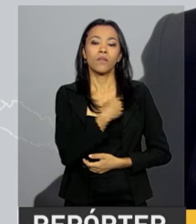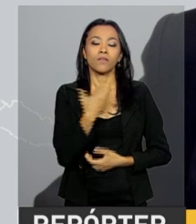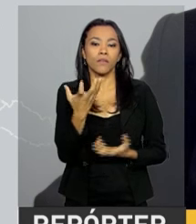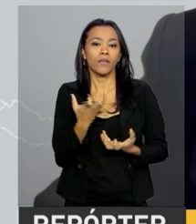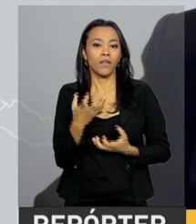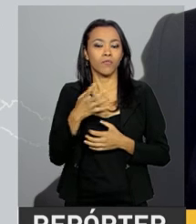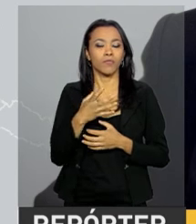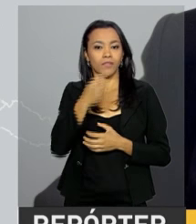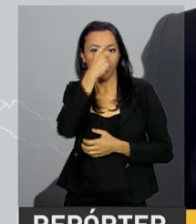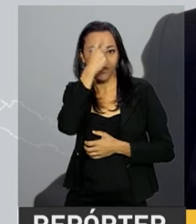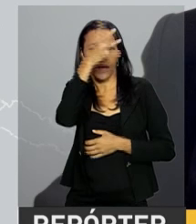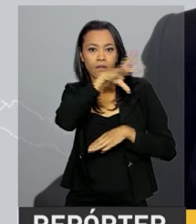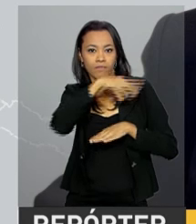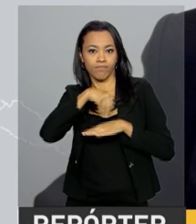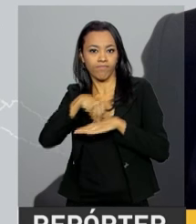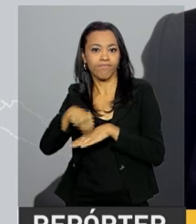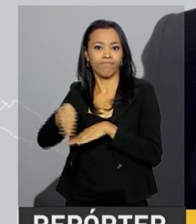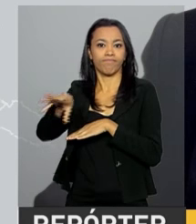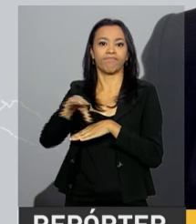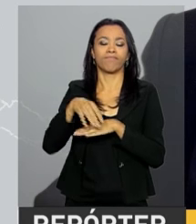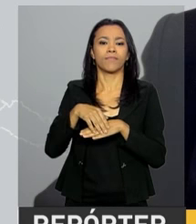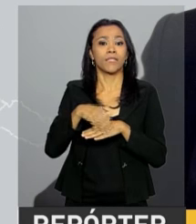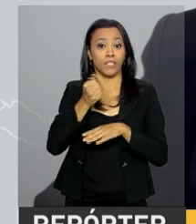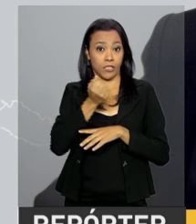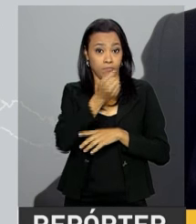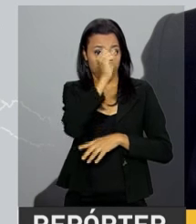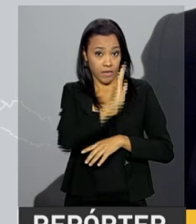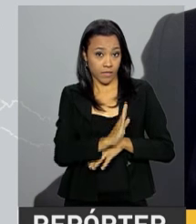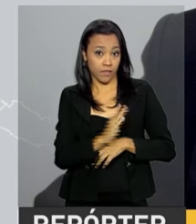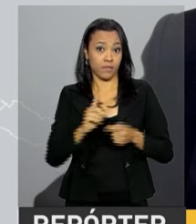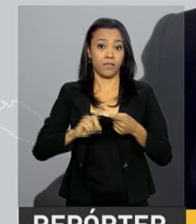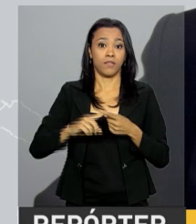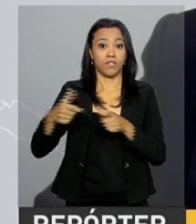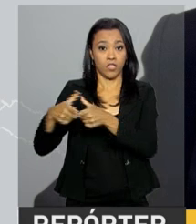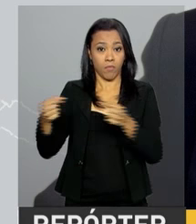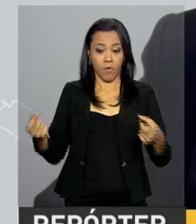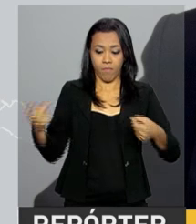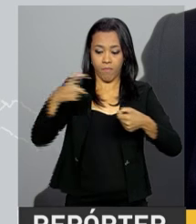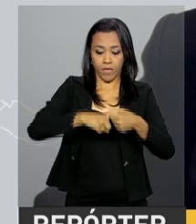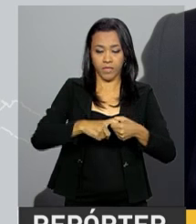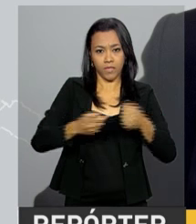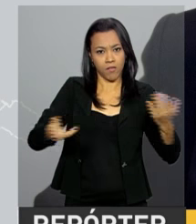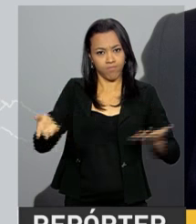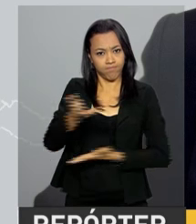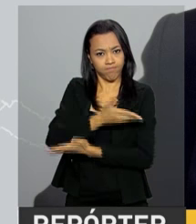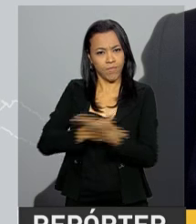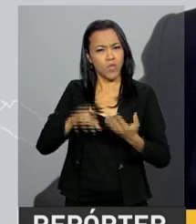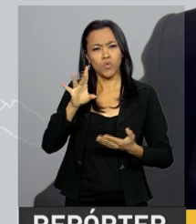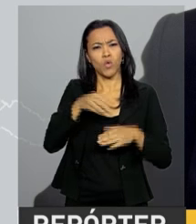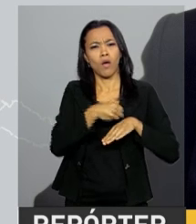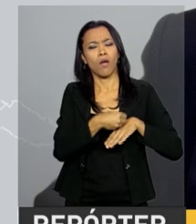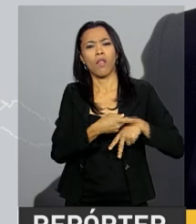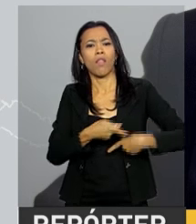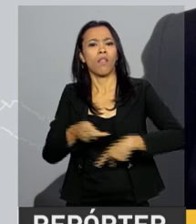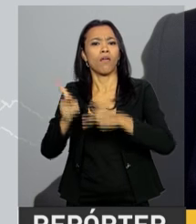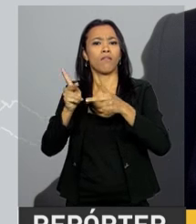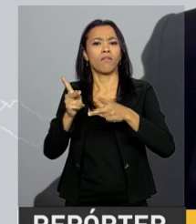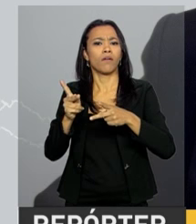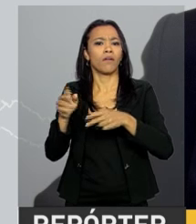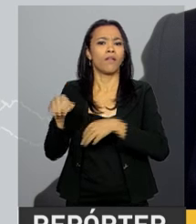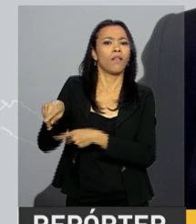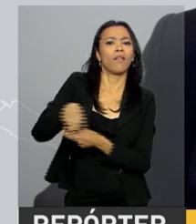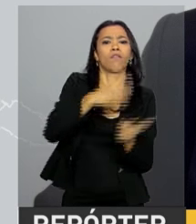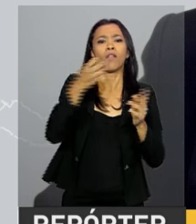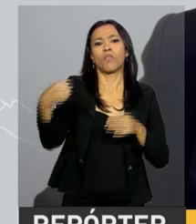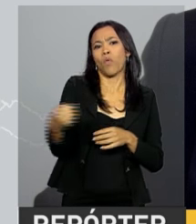idéia da parceria brasil um chapão não apenas levar novos investimentos japoneses para